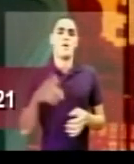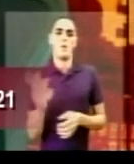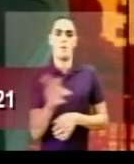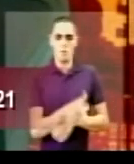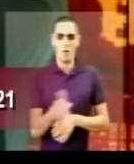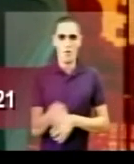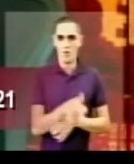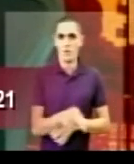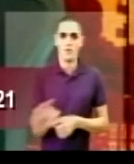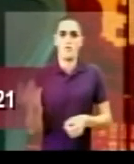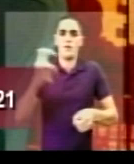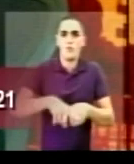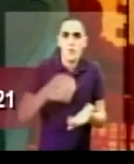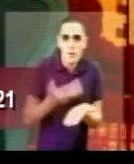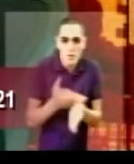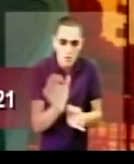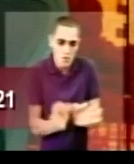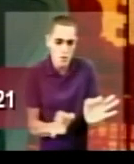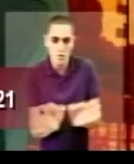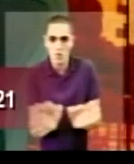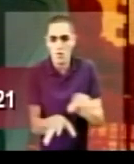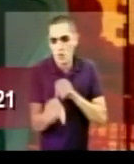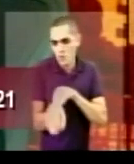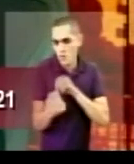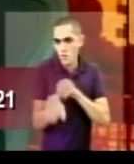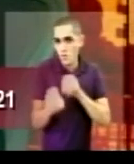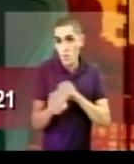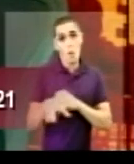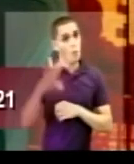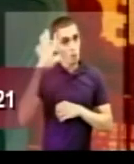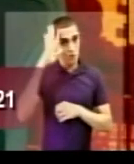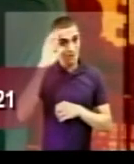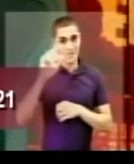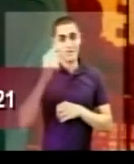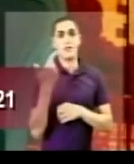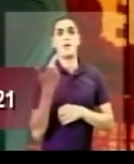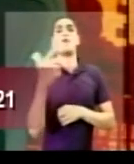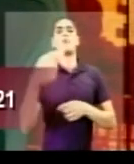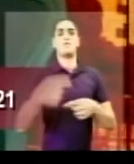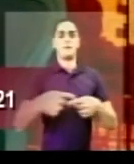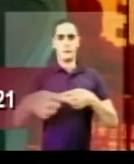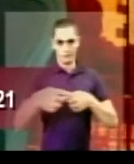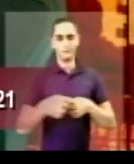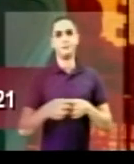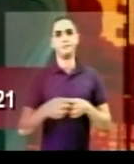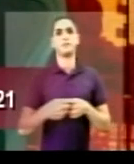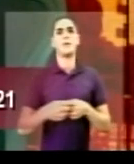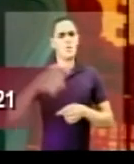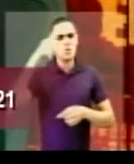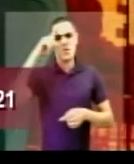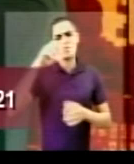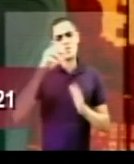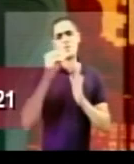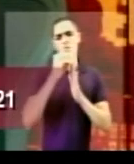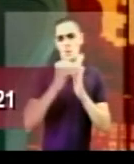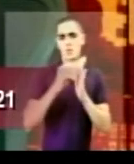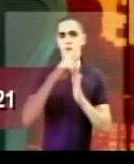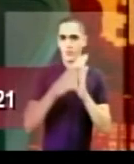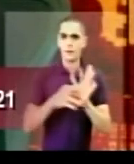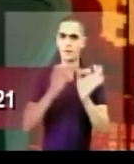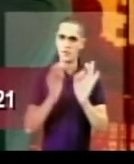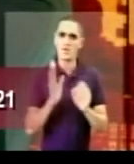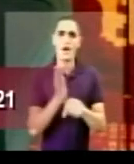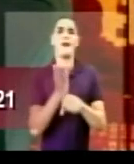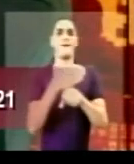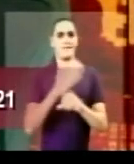planejamento escolar a partir de quarta-feira. Todo esse calendário já estava pré-estabelecido. Nesse